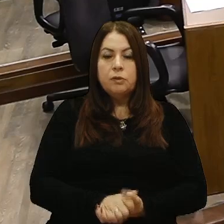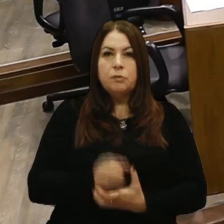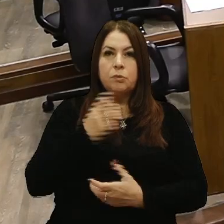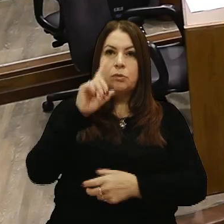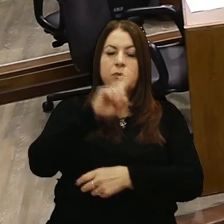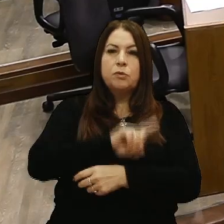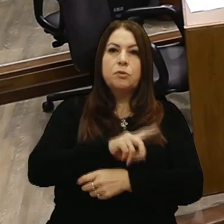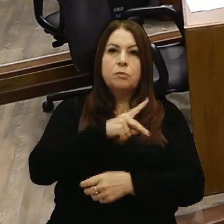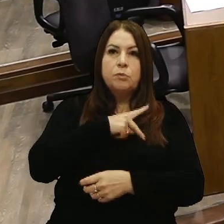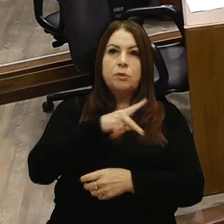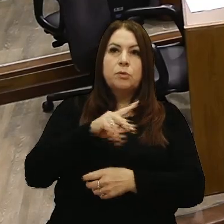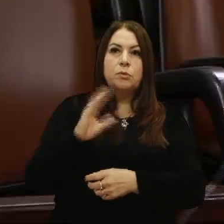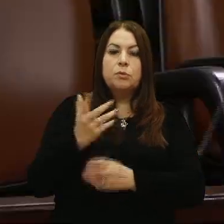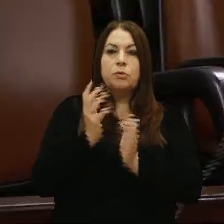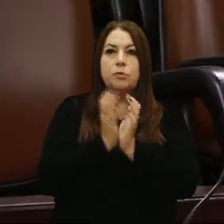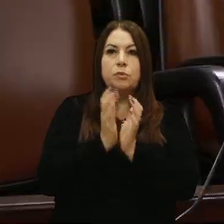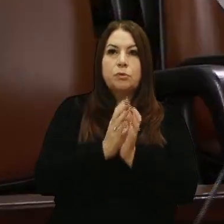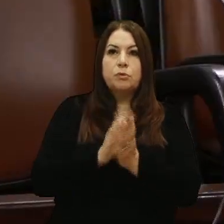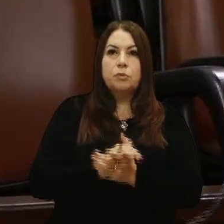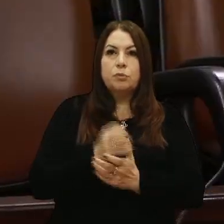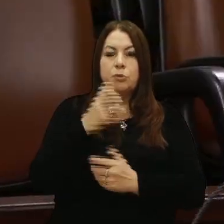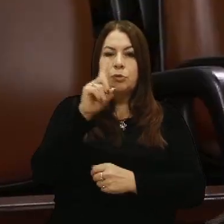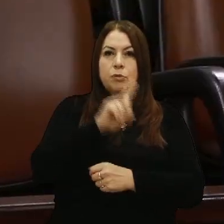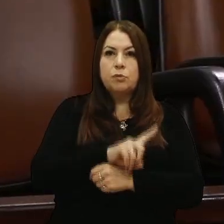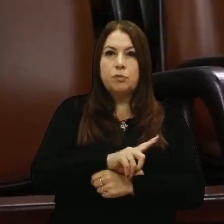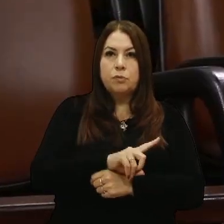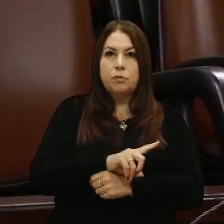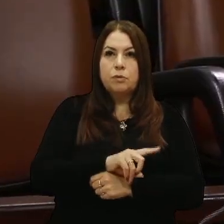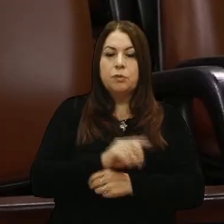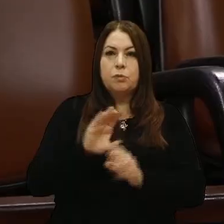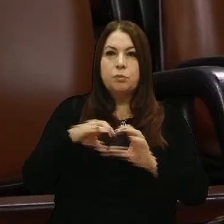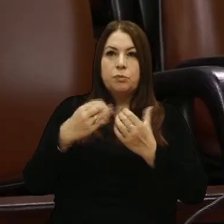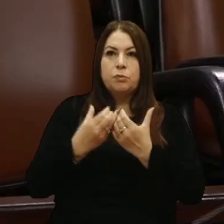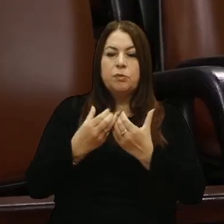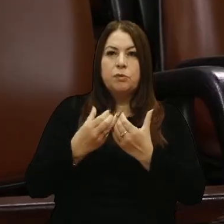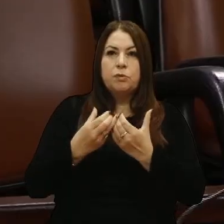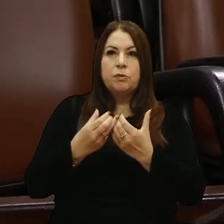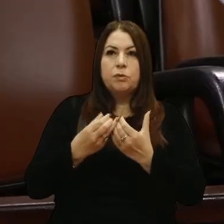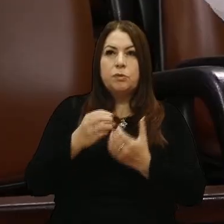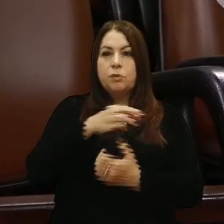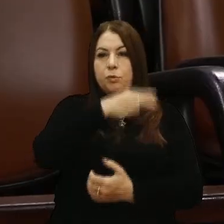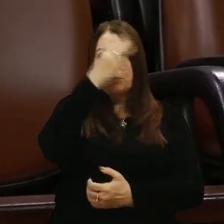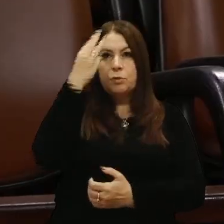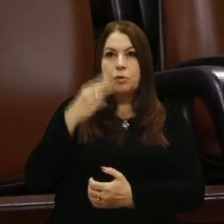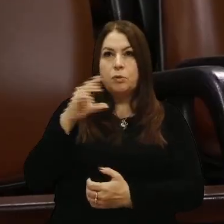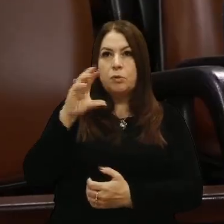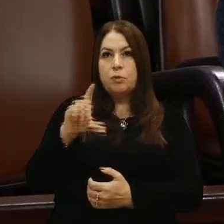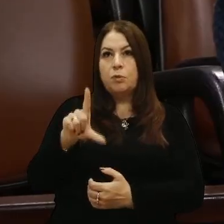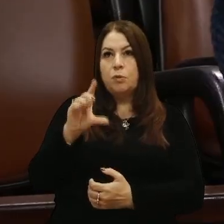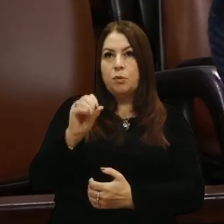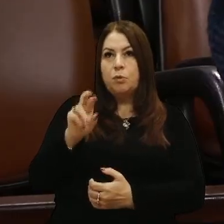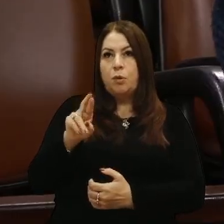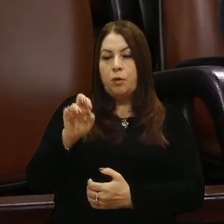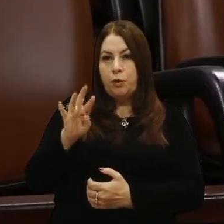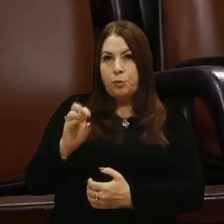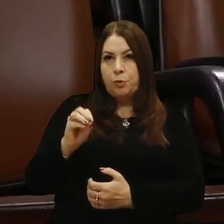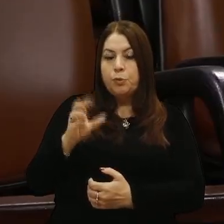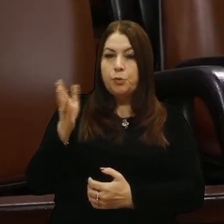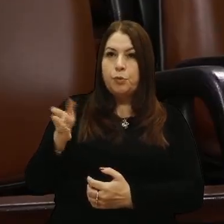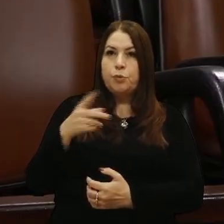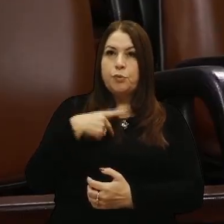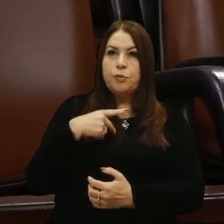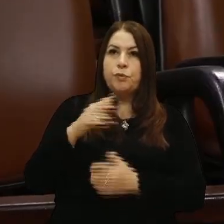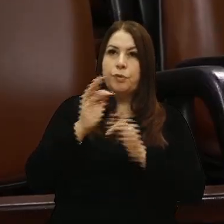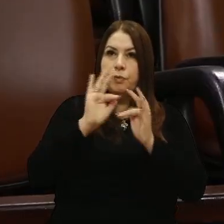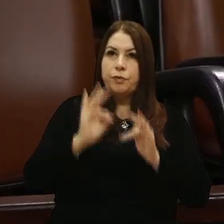Bom dia, presidente. Bom dia, colegas. Bom dia, comunidade de Nossa Senhora do Loreto. Hoje eu